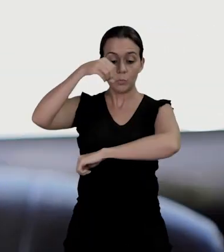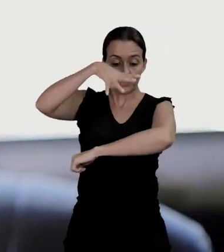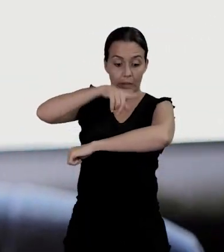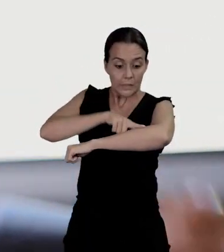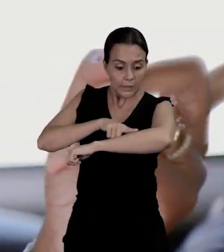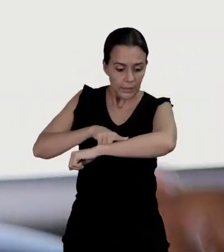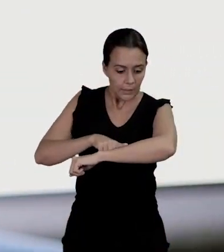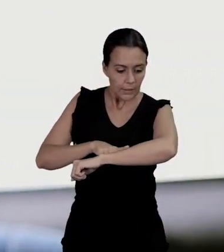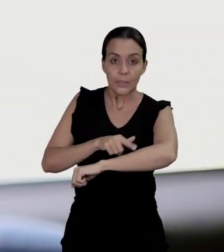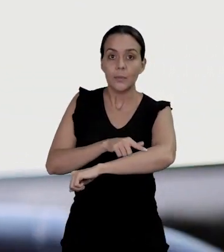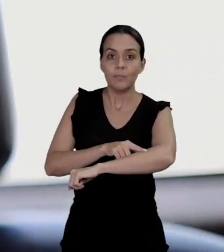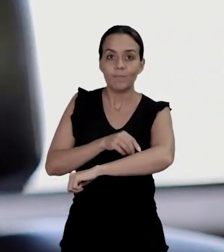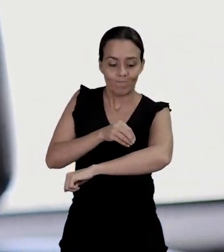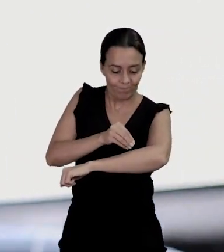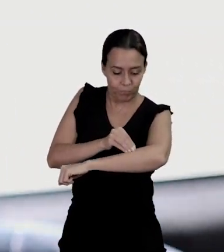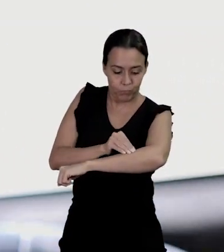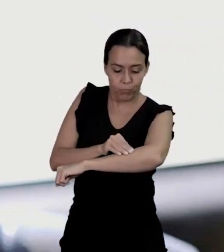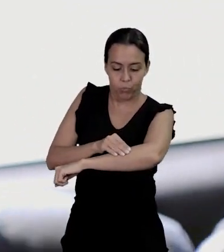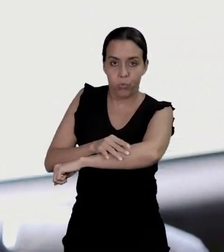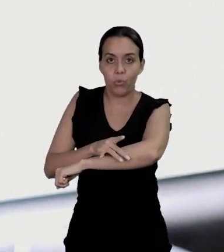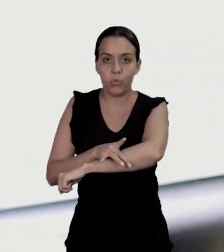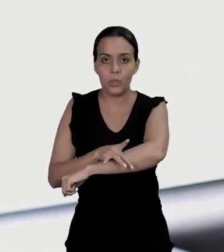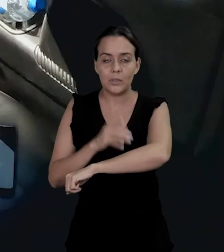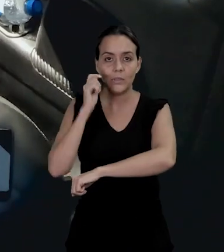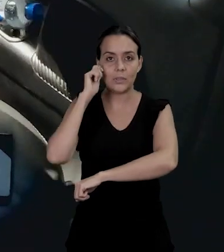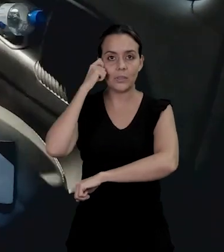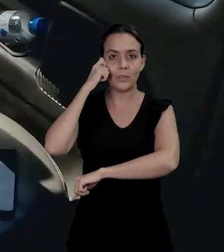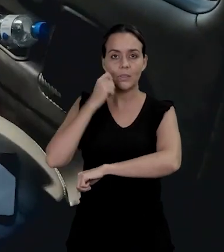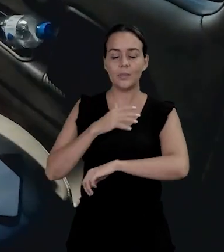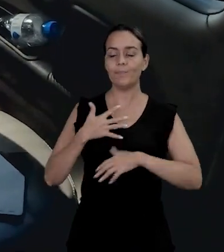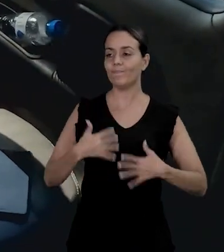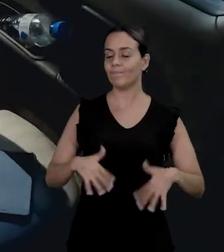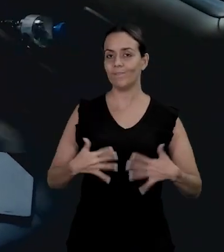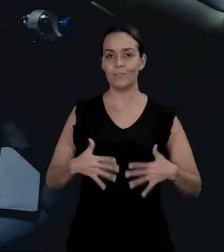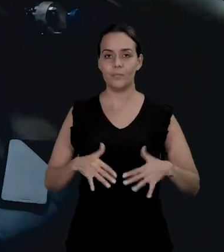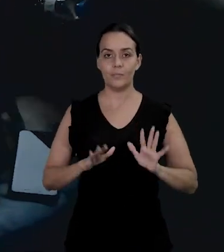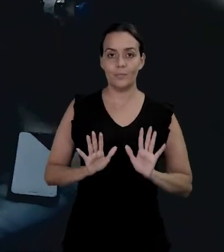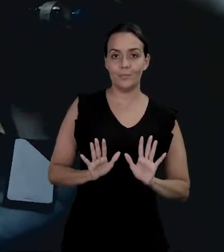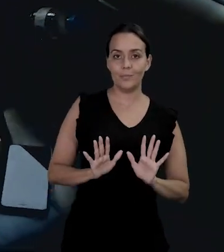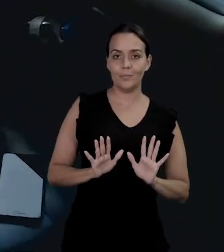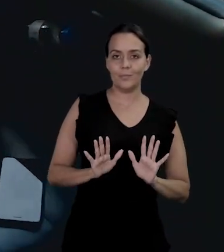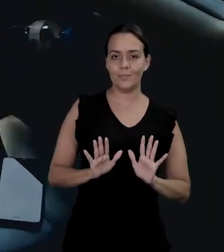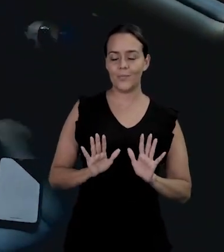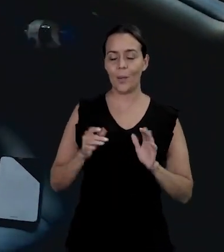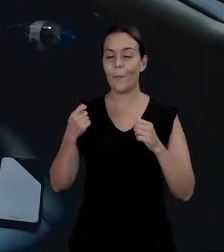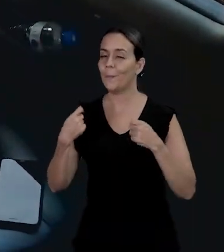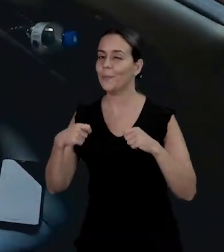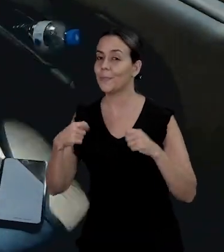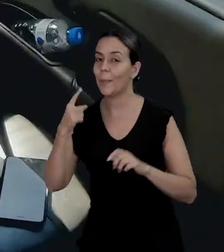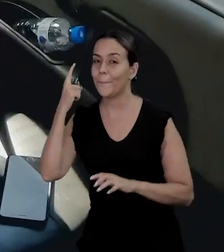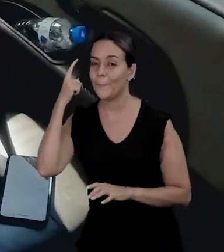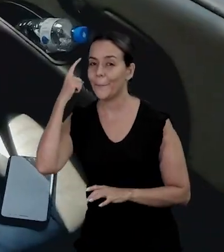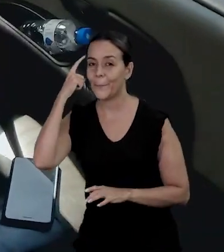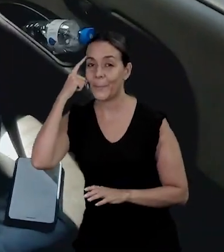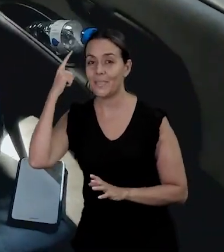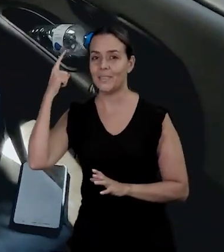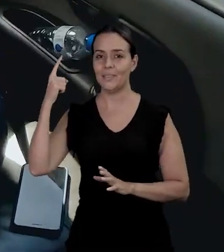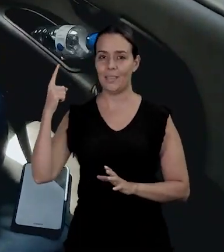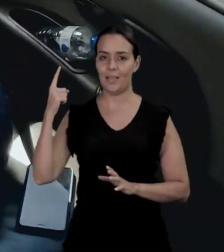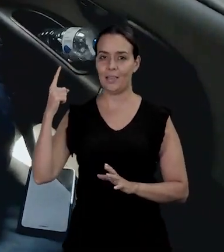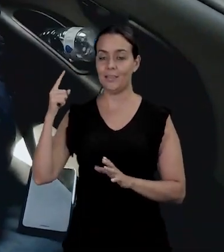falei, peraí, é aí que esse é o ponto importante que você falou, que tem que ter a diversidade dentro do desenvolvimento, processo. desde ali da concepção. no processo. Porque daí eu